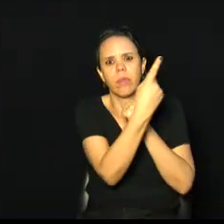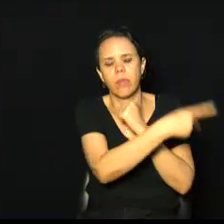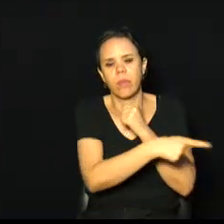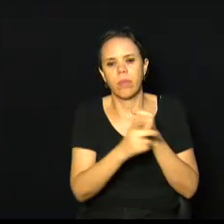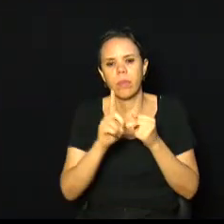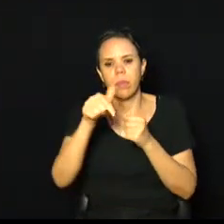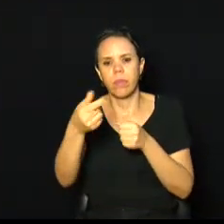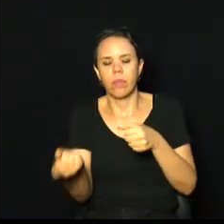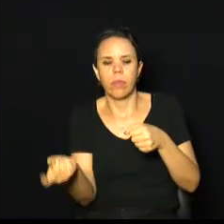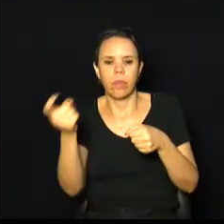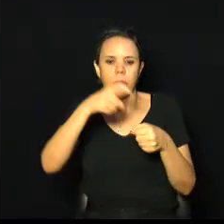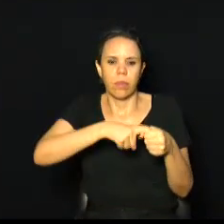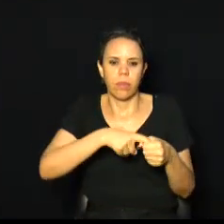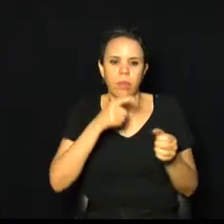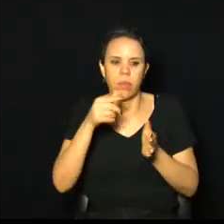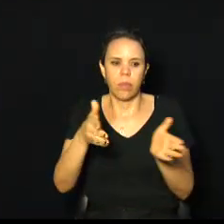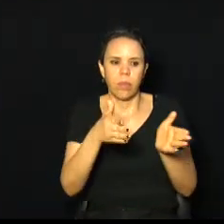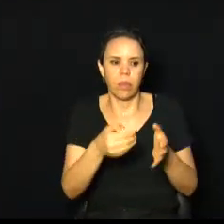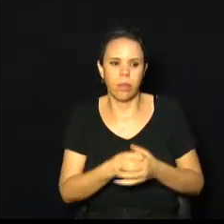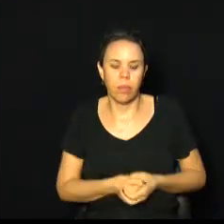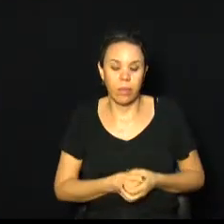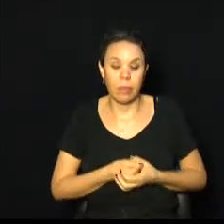colocamos de volta nos rios.